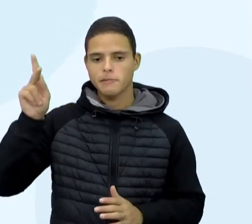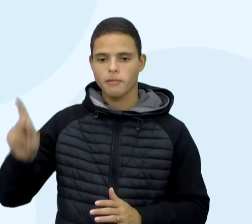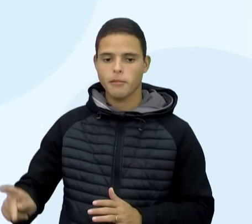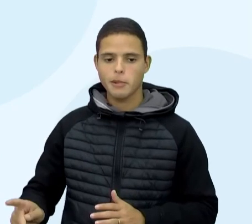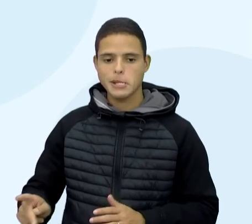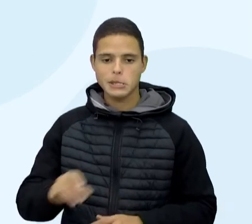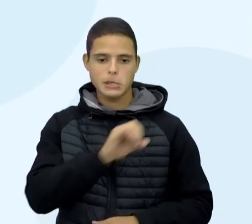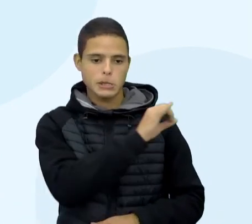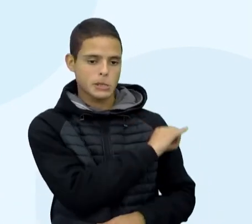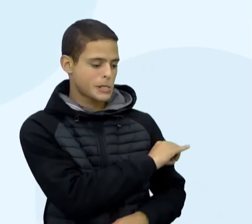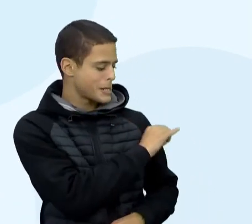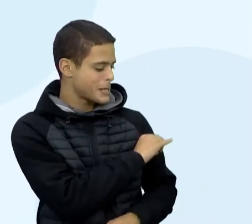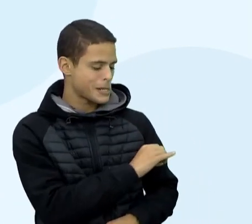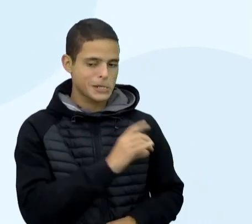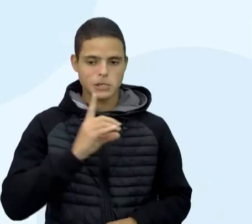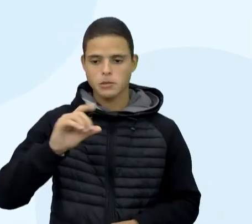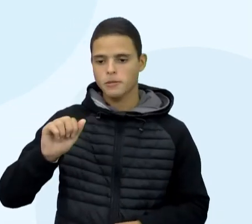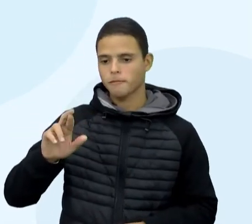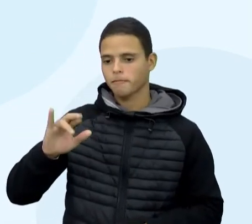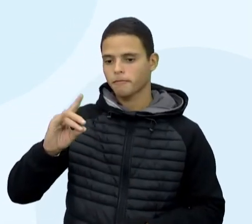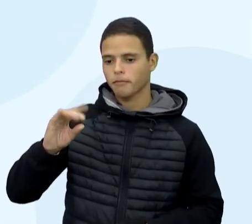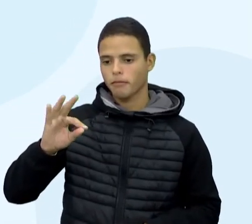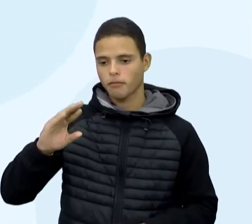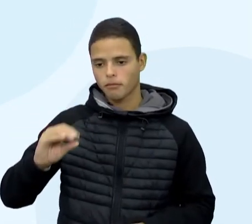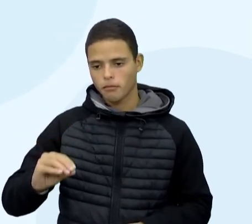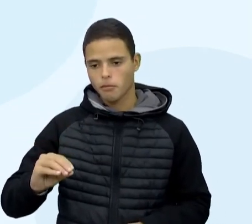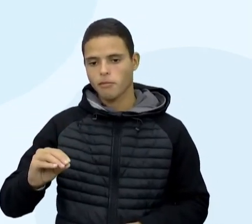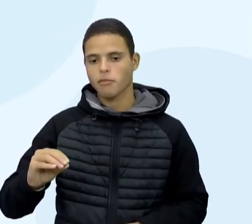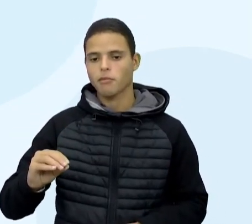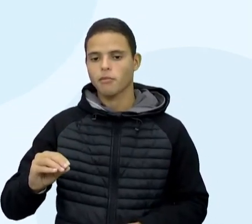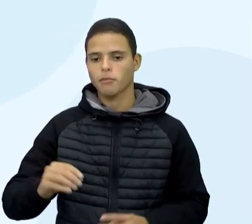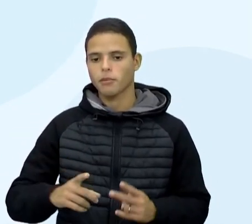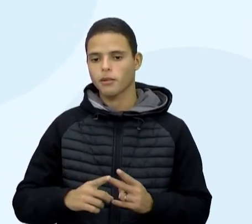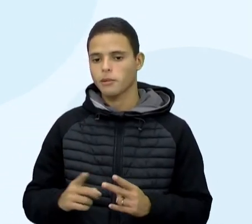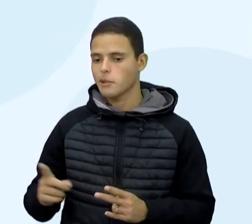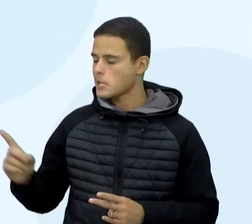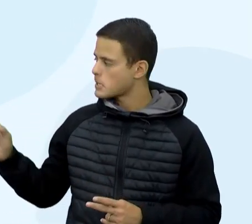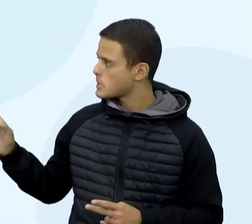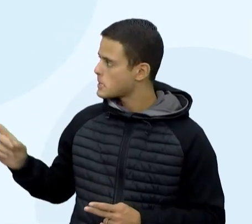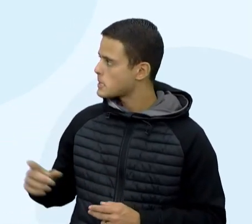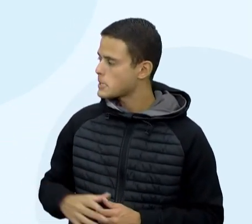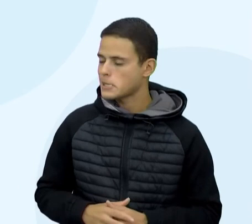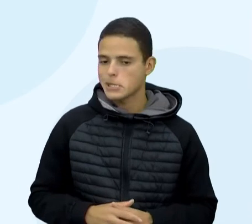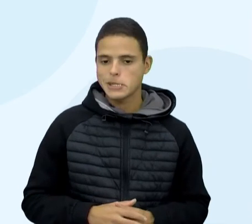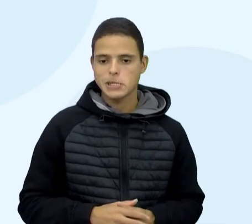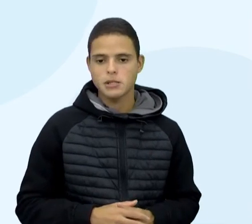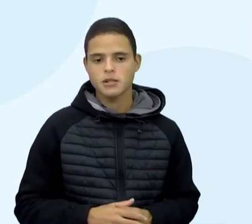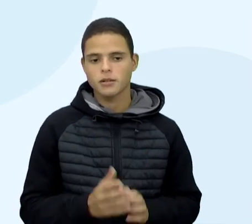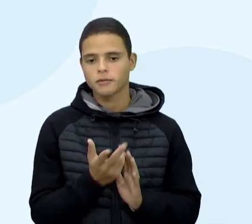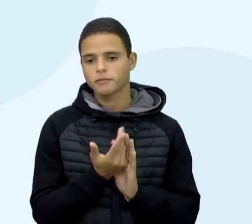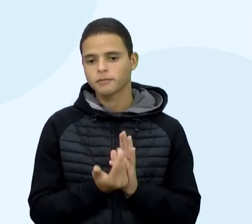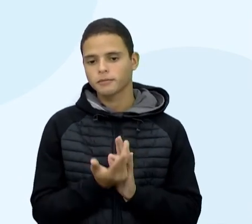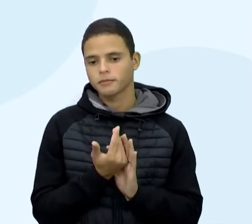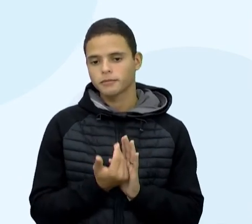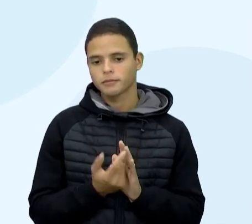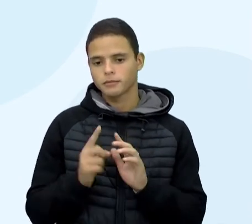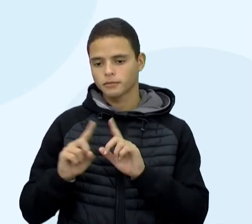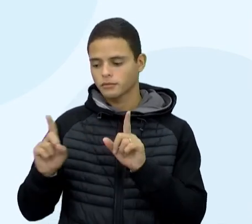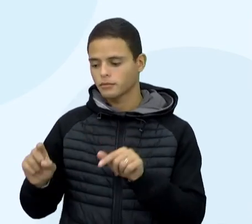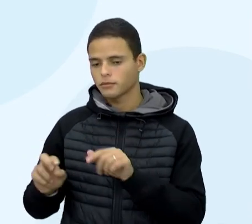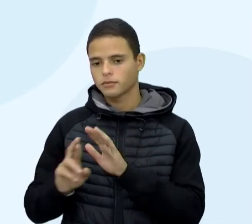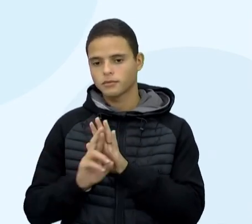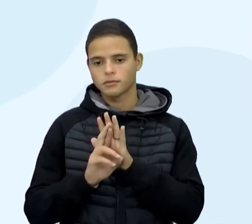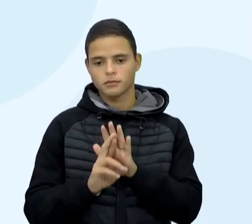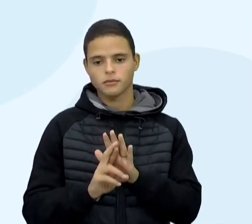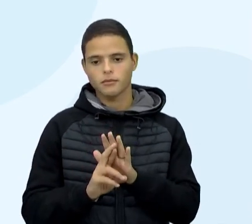Rio de Janeiro, o Cândido Barata Ribeiro, e do lado nós temos uma imagem de uma charge que representa